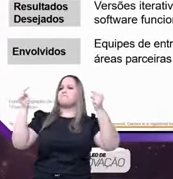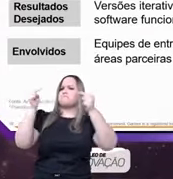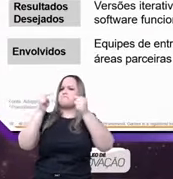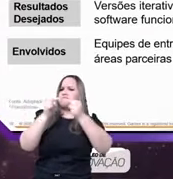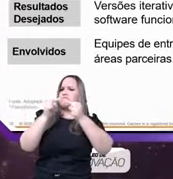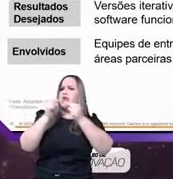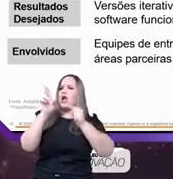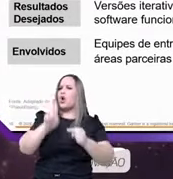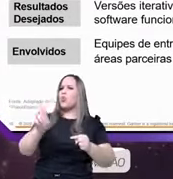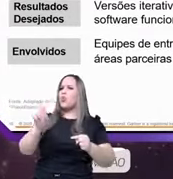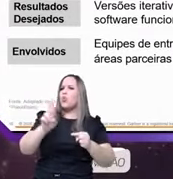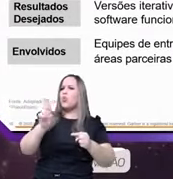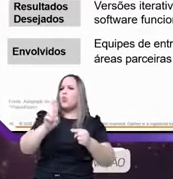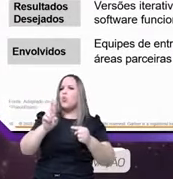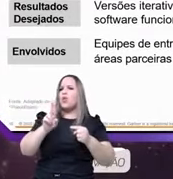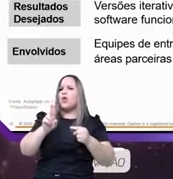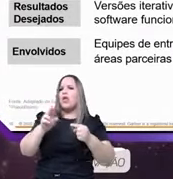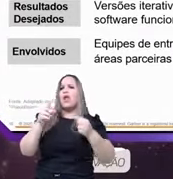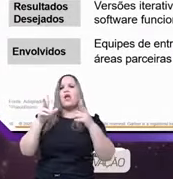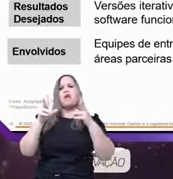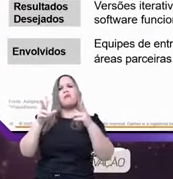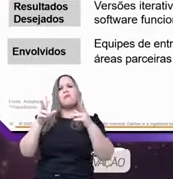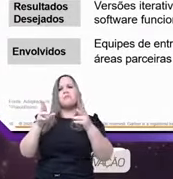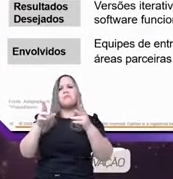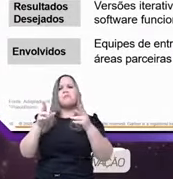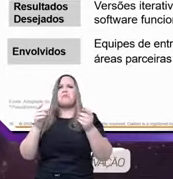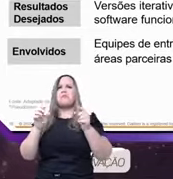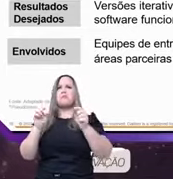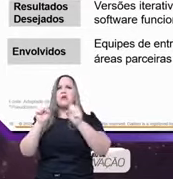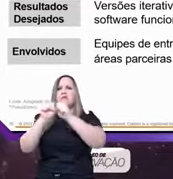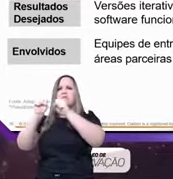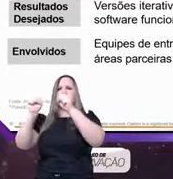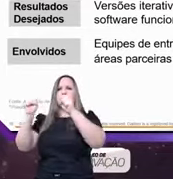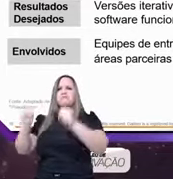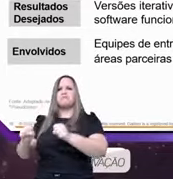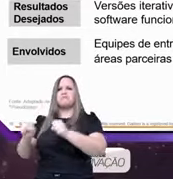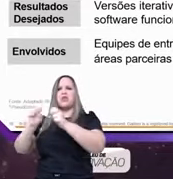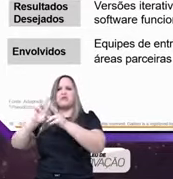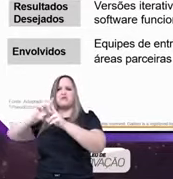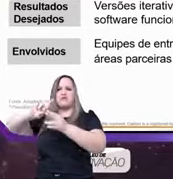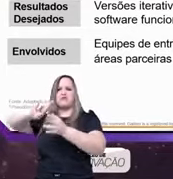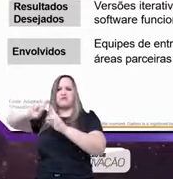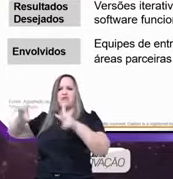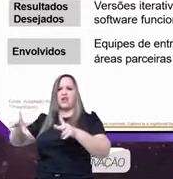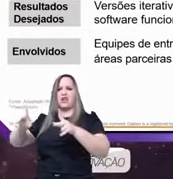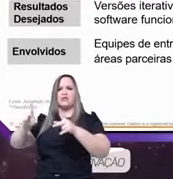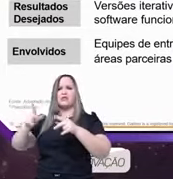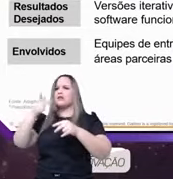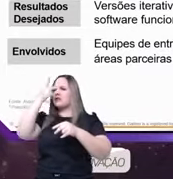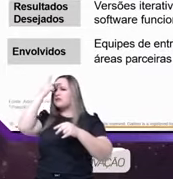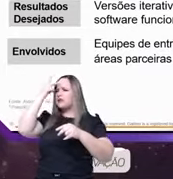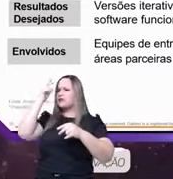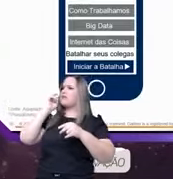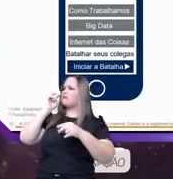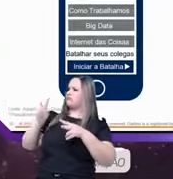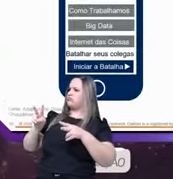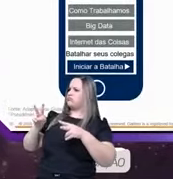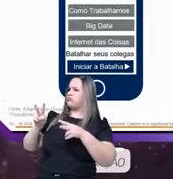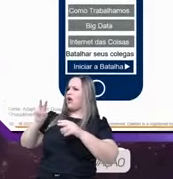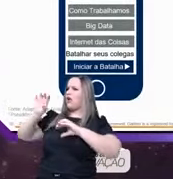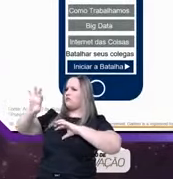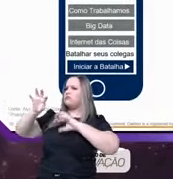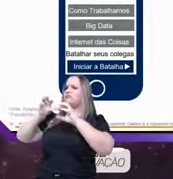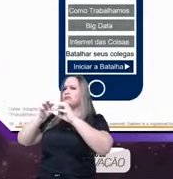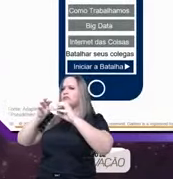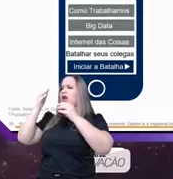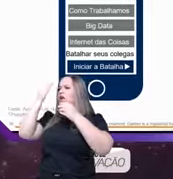o quê? Uma espécie de gamificação. Por quê? Porque as pessoas começassem a entender um pouco mais. Então, ao invés de